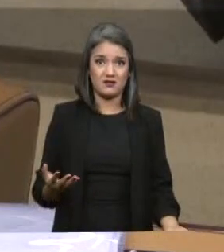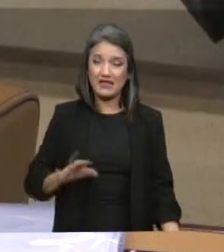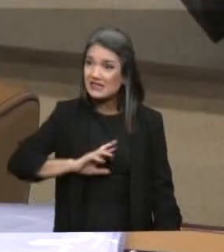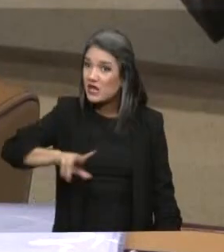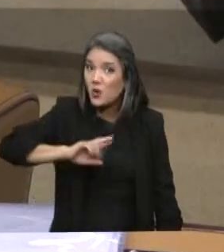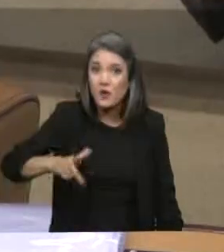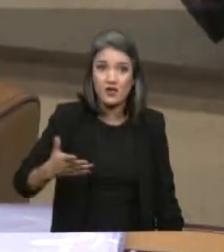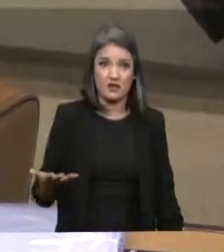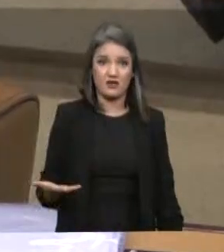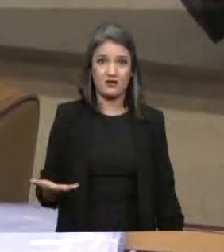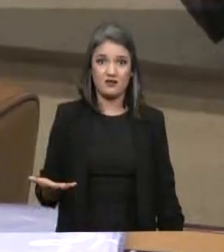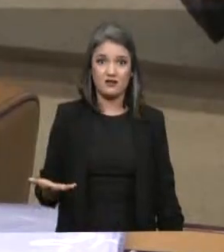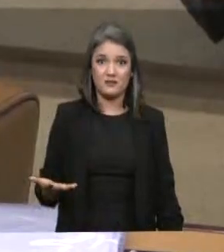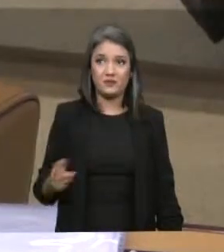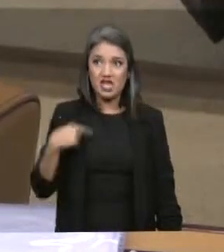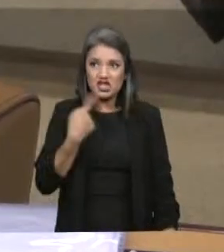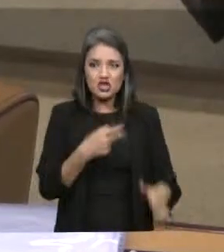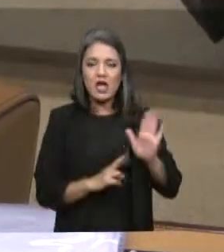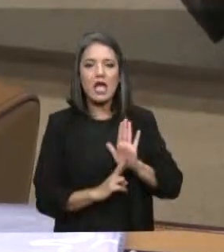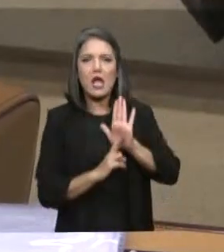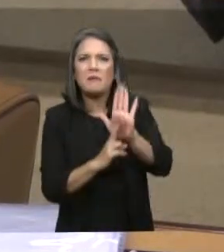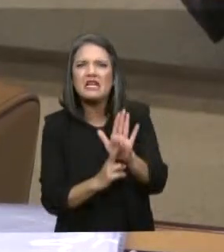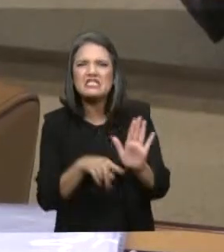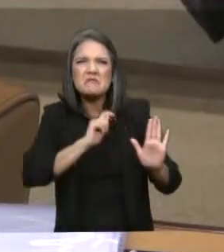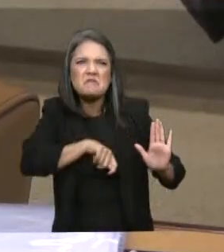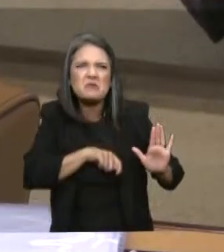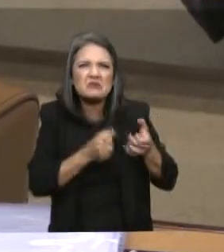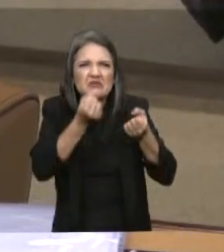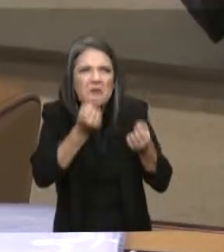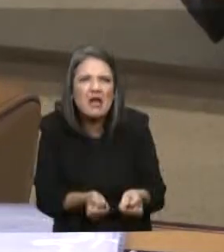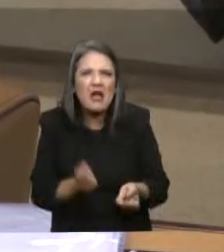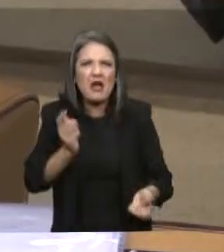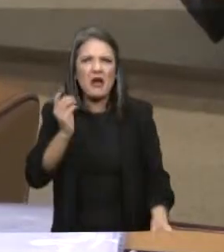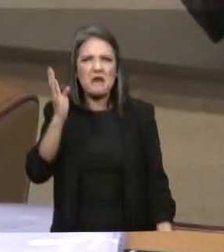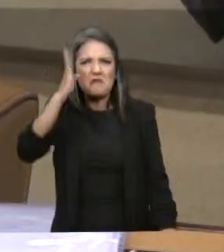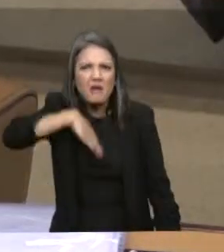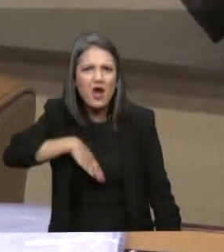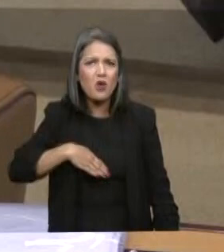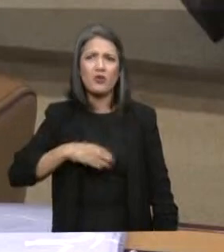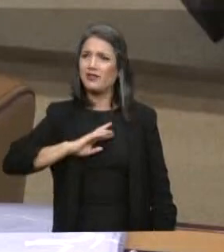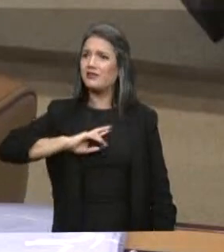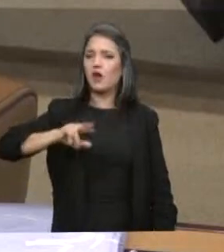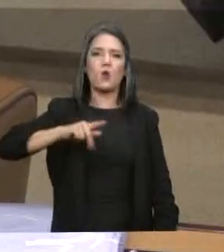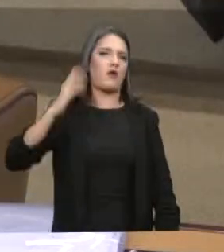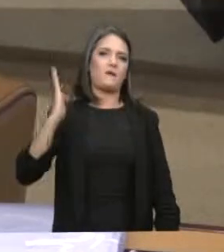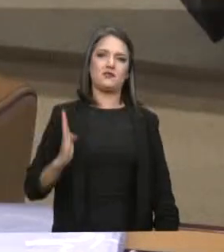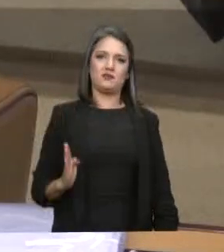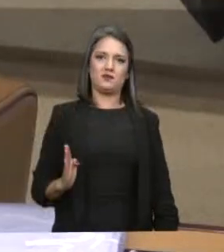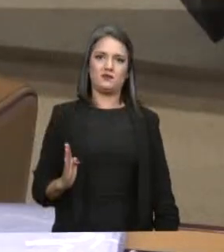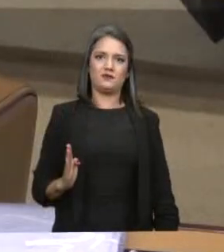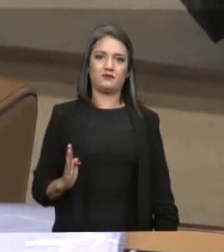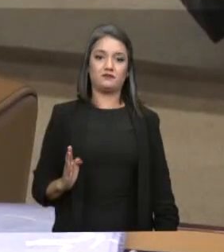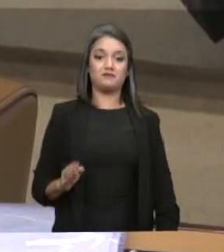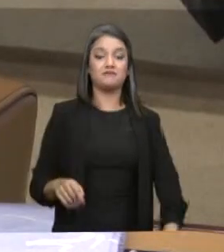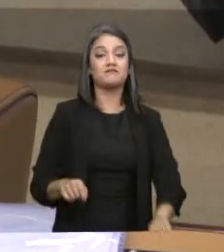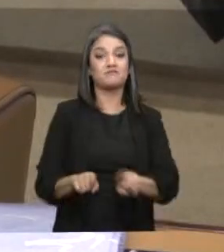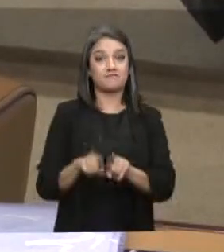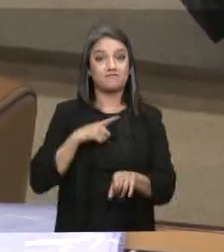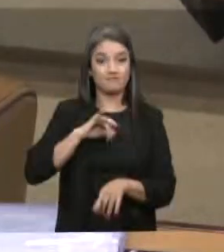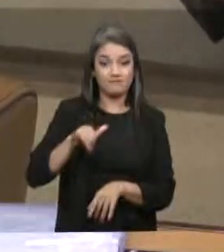isso Nós não somos representantes da barbari e por isso inclusive Presidente eu tive oportunidade